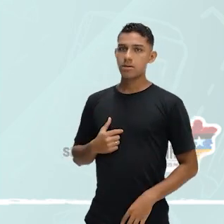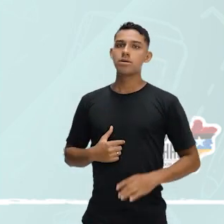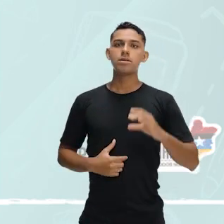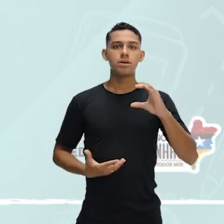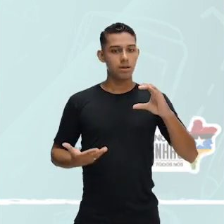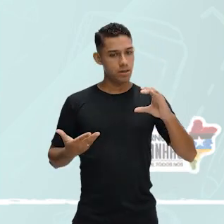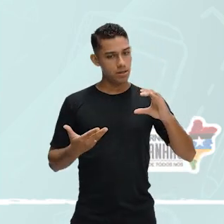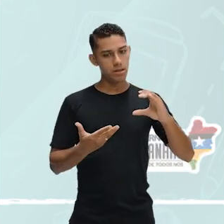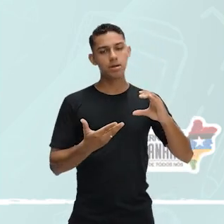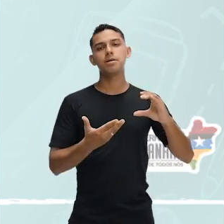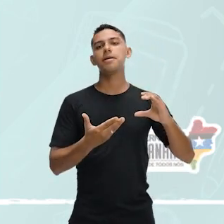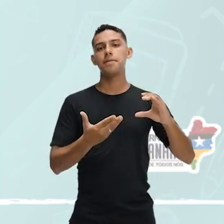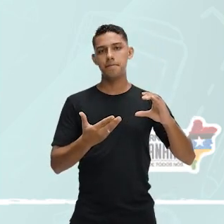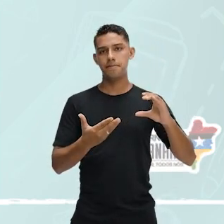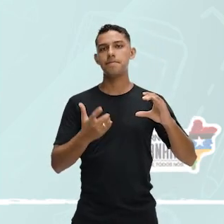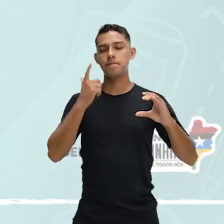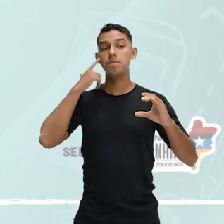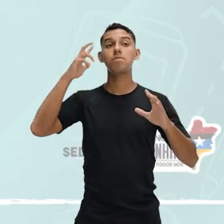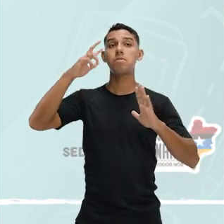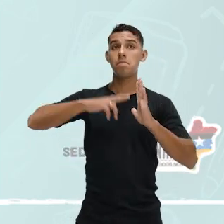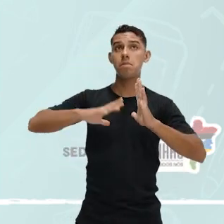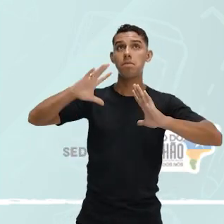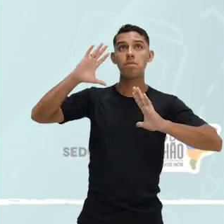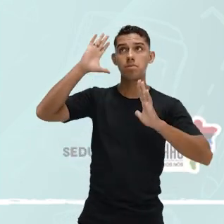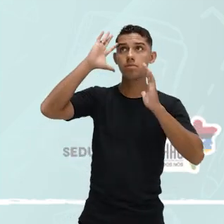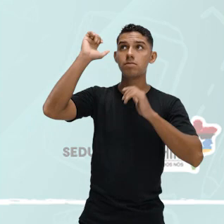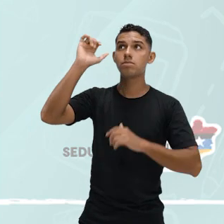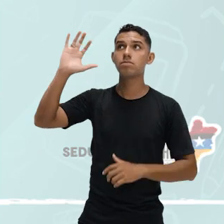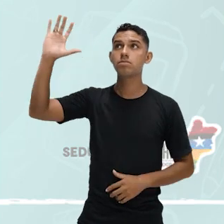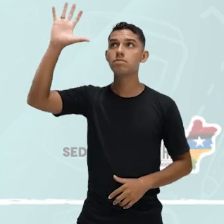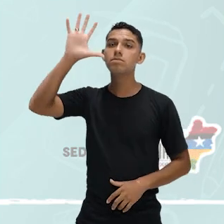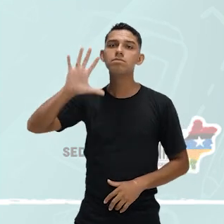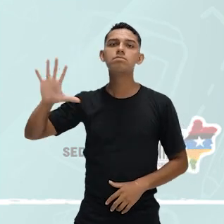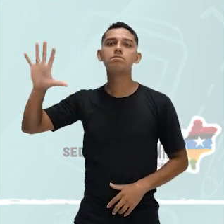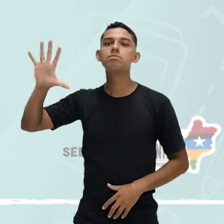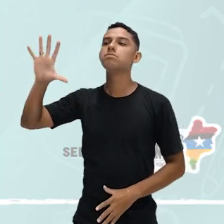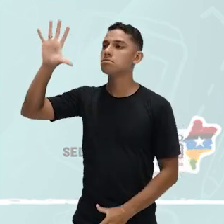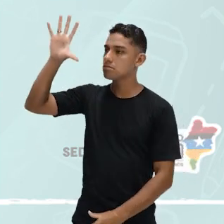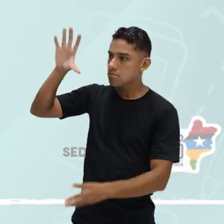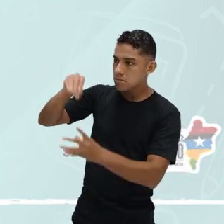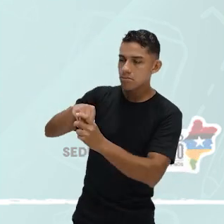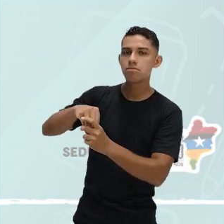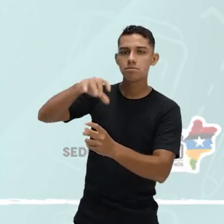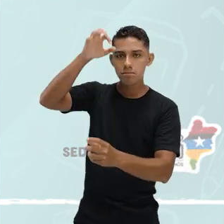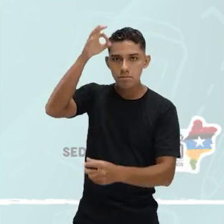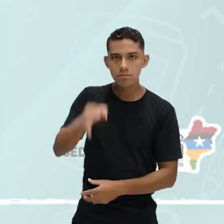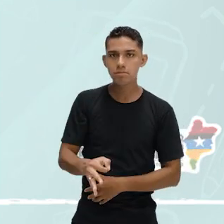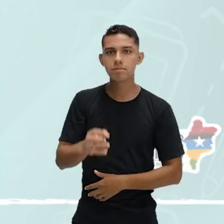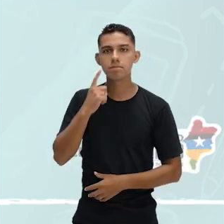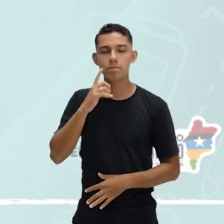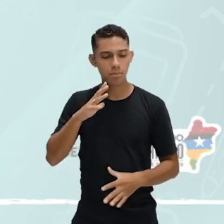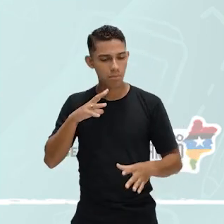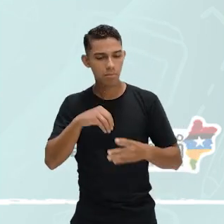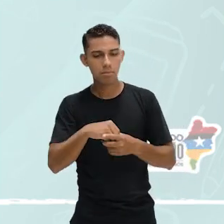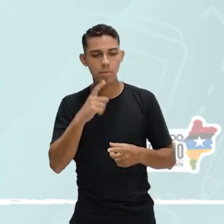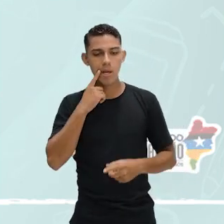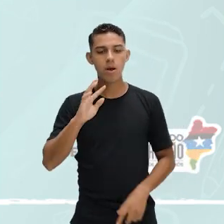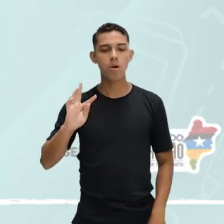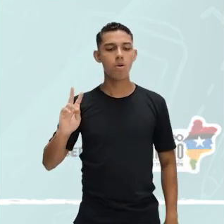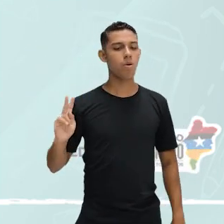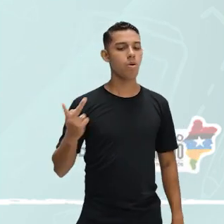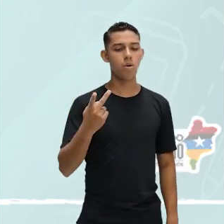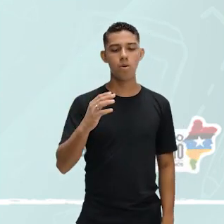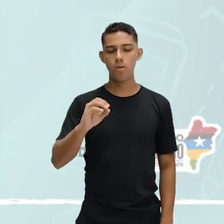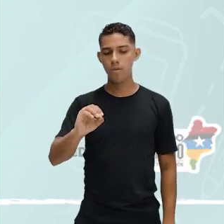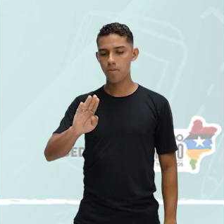C traz uma leitura, uma interpretação, uma hermenêutica mais correta daquilo que Hobbes queria